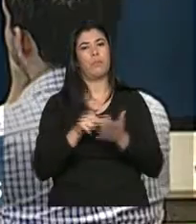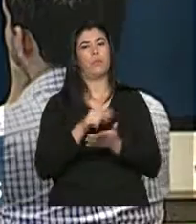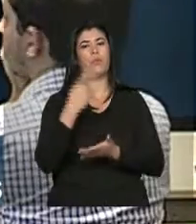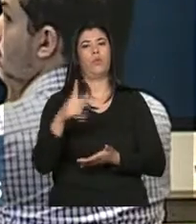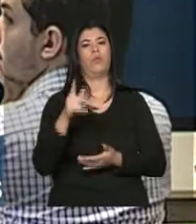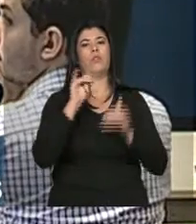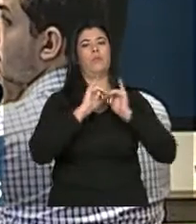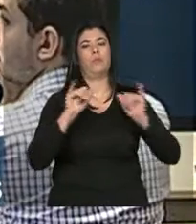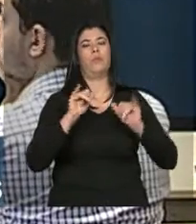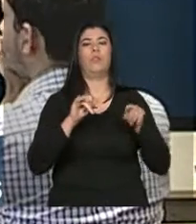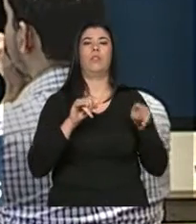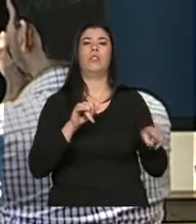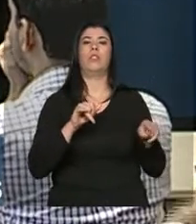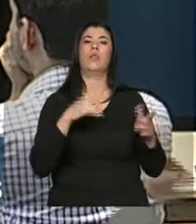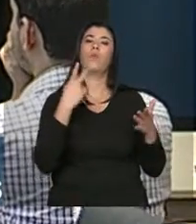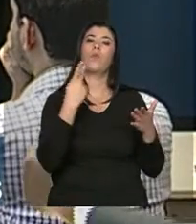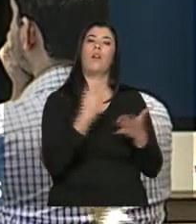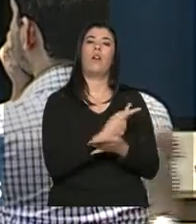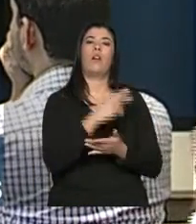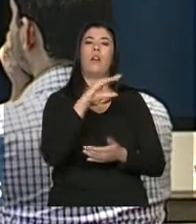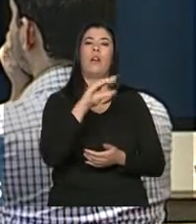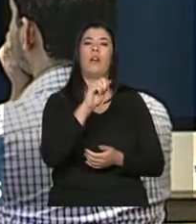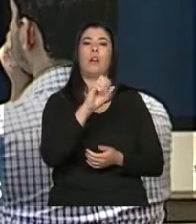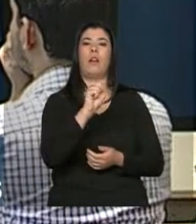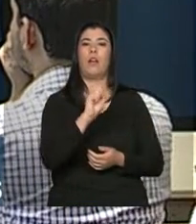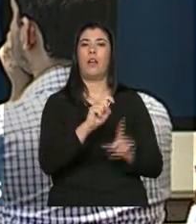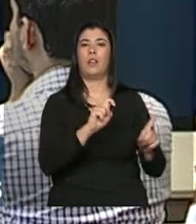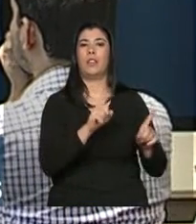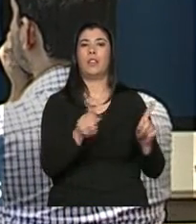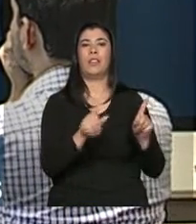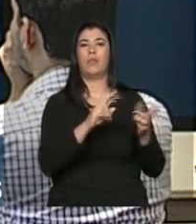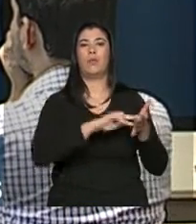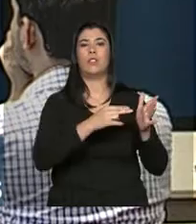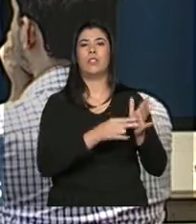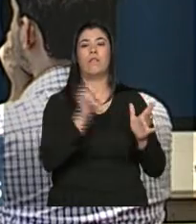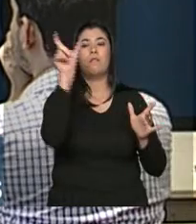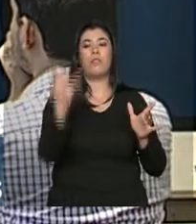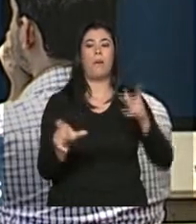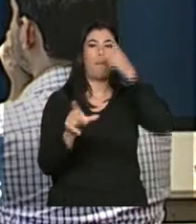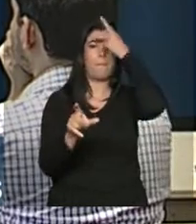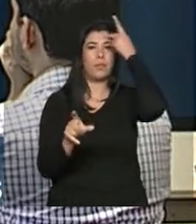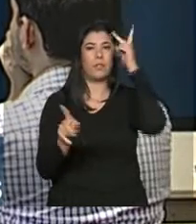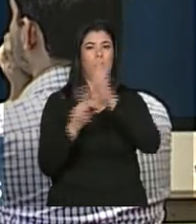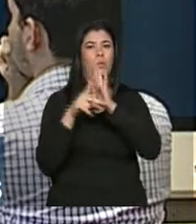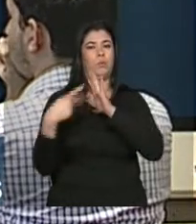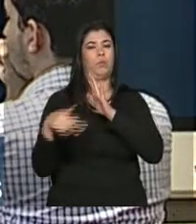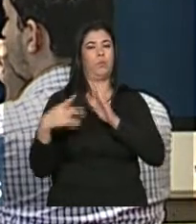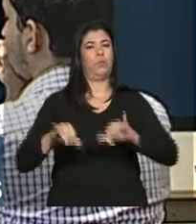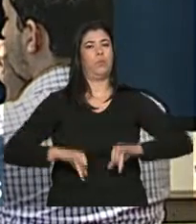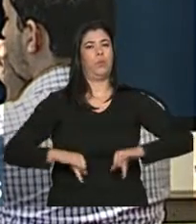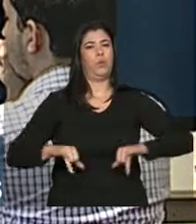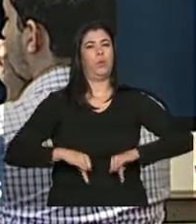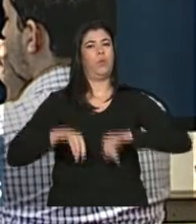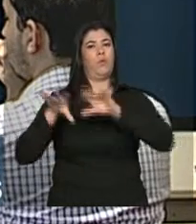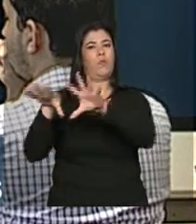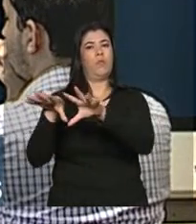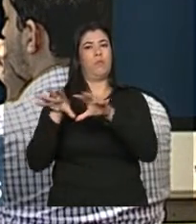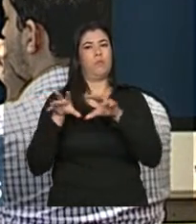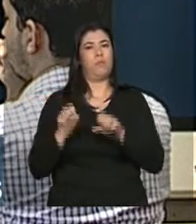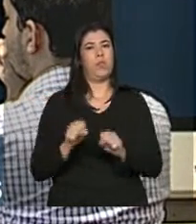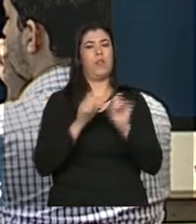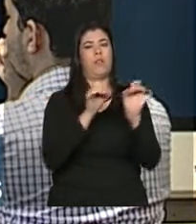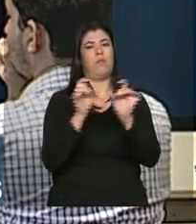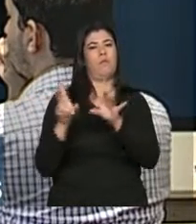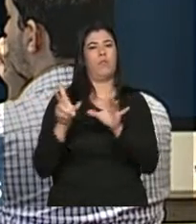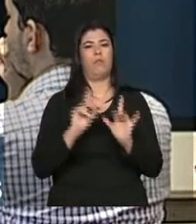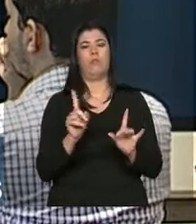vítimas. Entendi. Então, são casos. São casos. Casos notificados perfeitamente ao